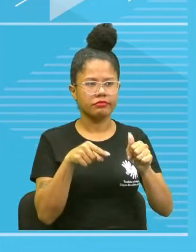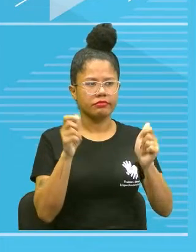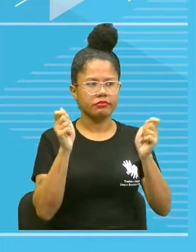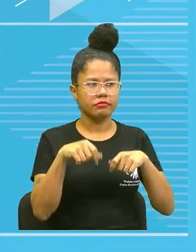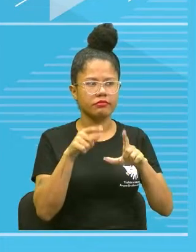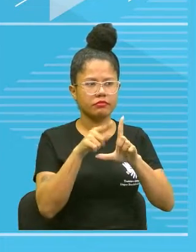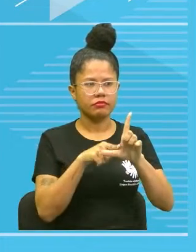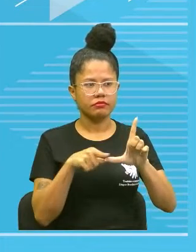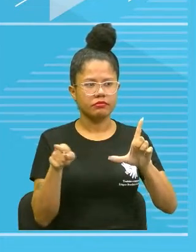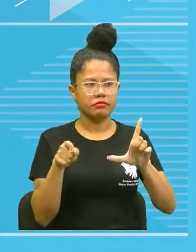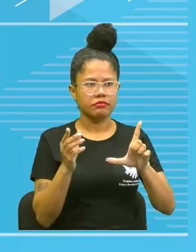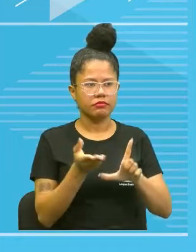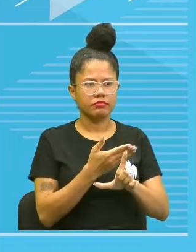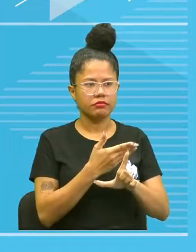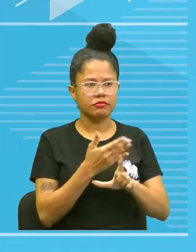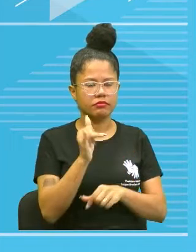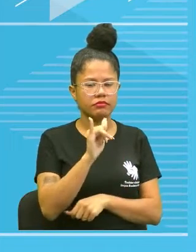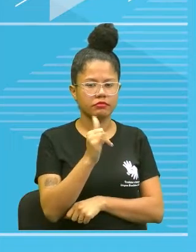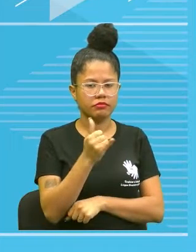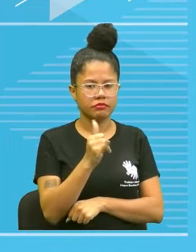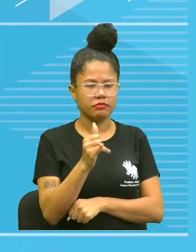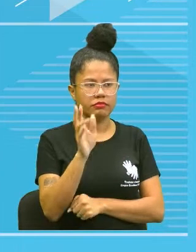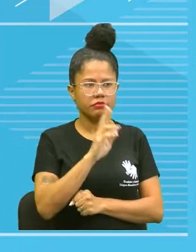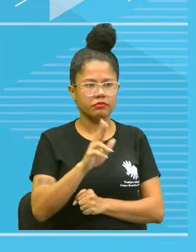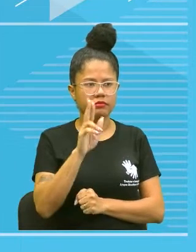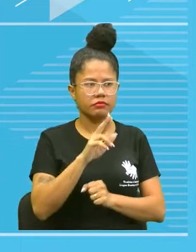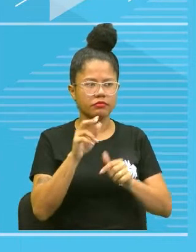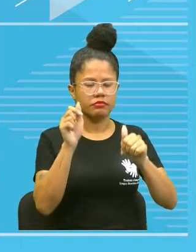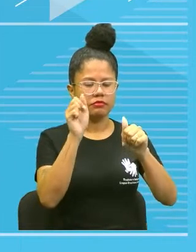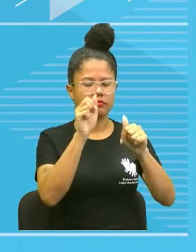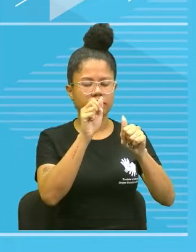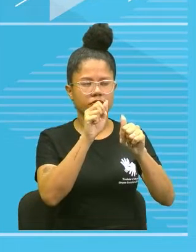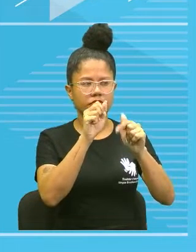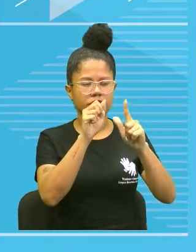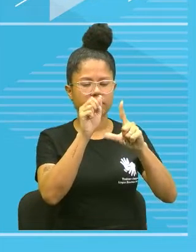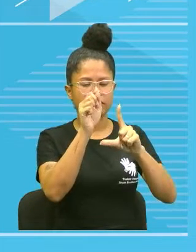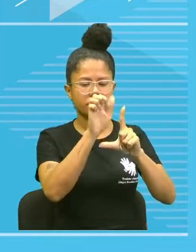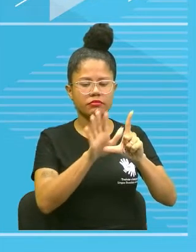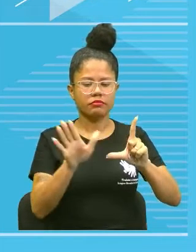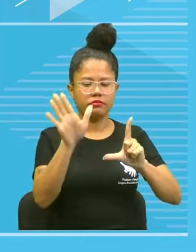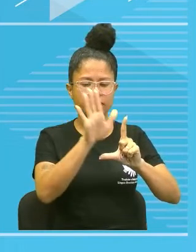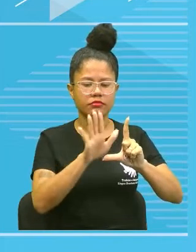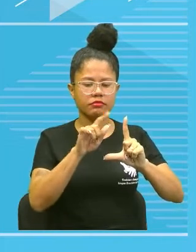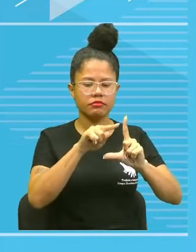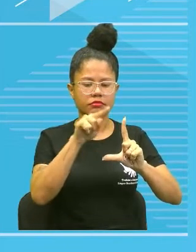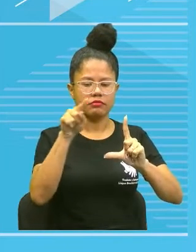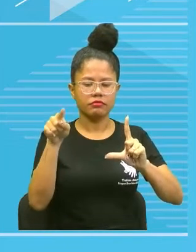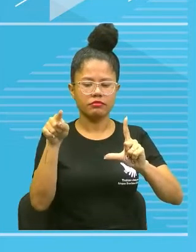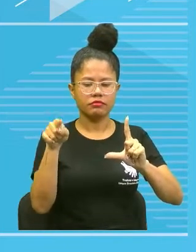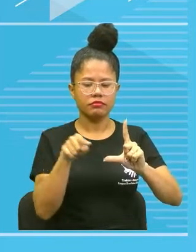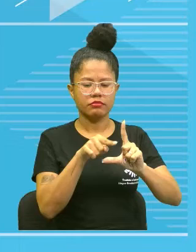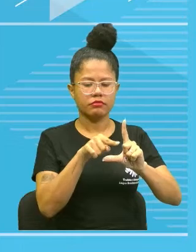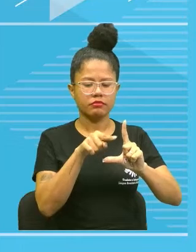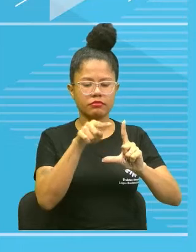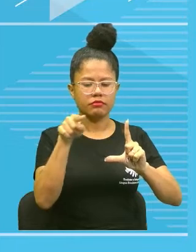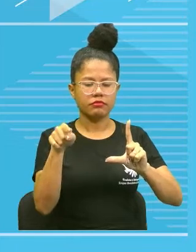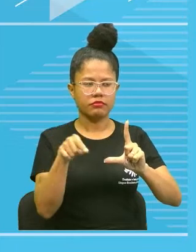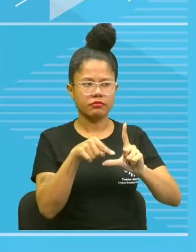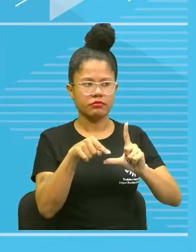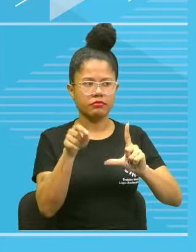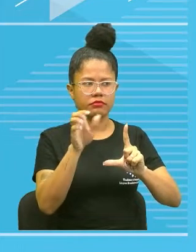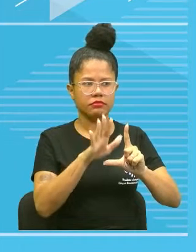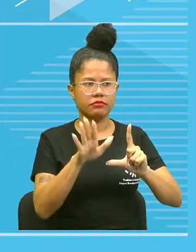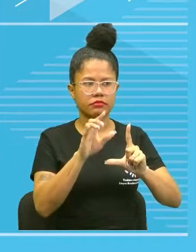o trabalho fornecido pela área do ciclo, tá bom? O trabalho é fornecido aí pela área do ciclo. Se